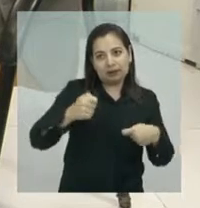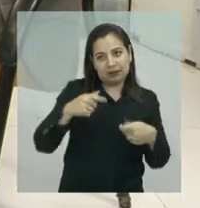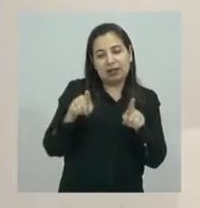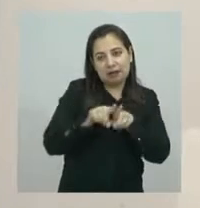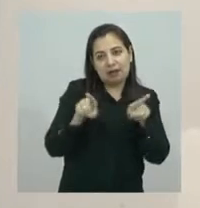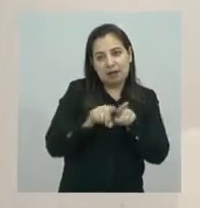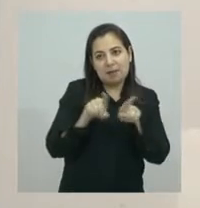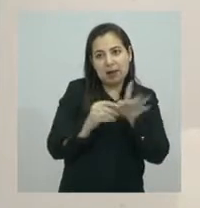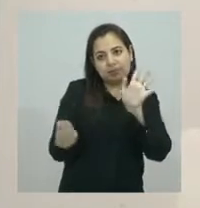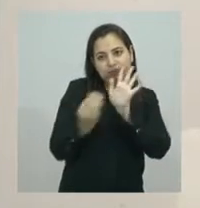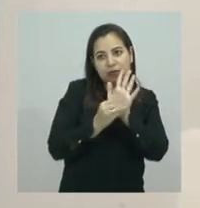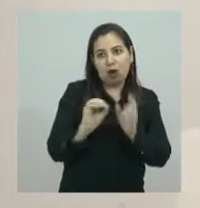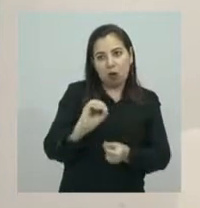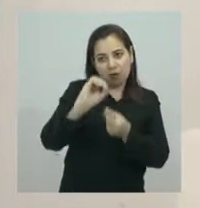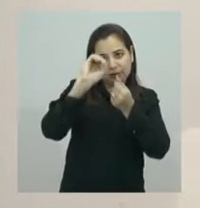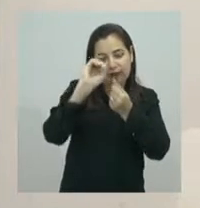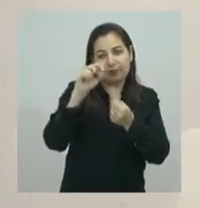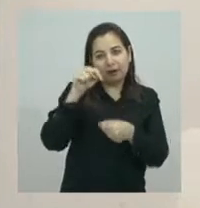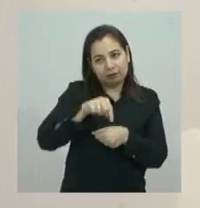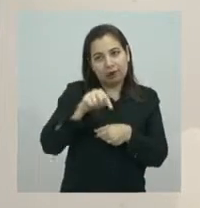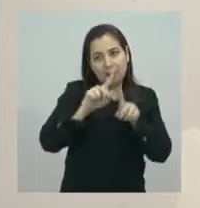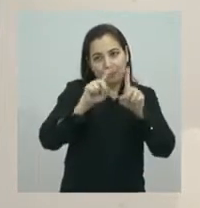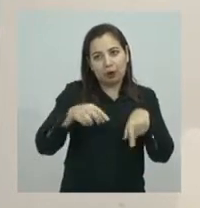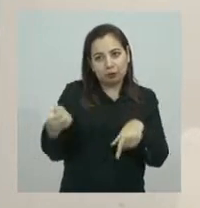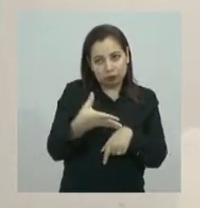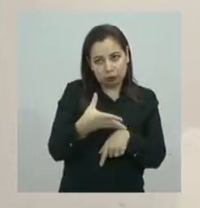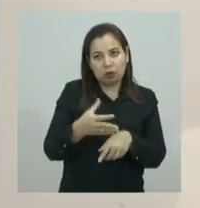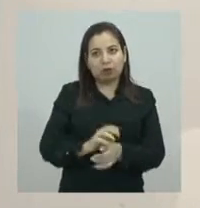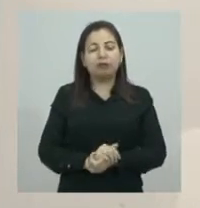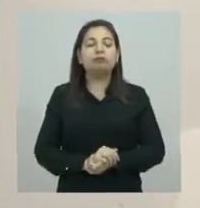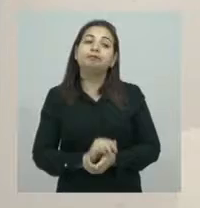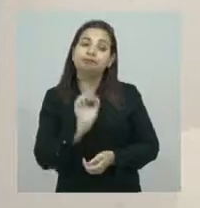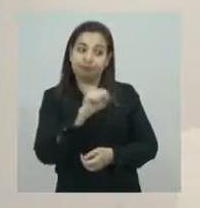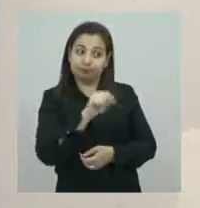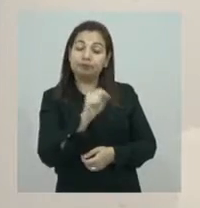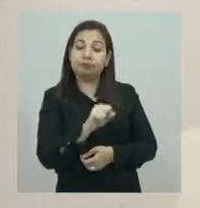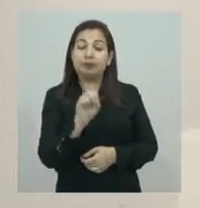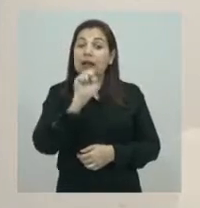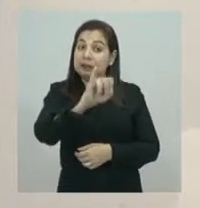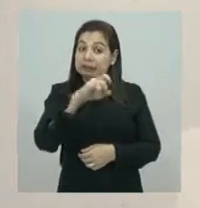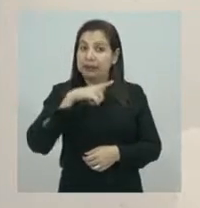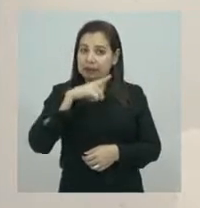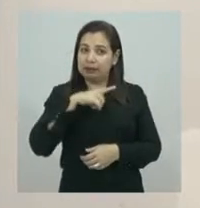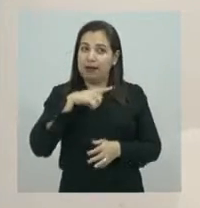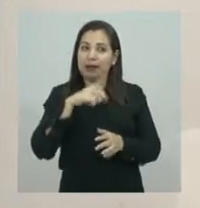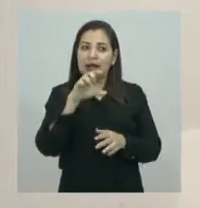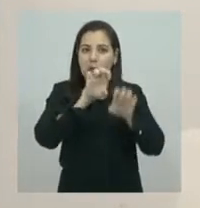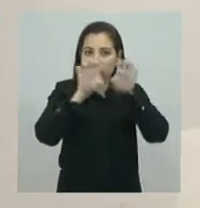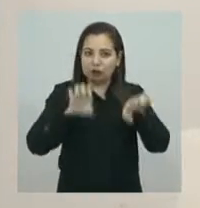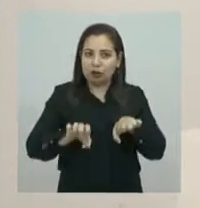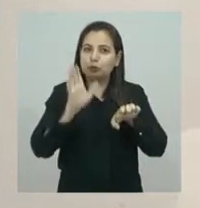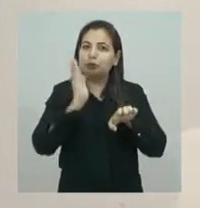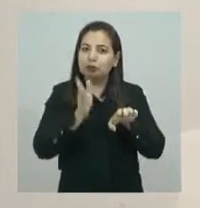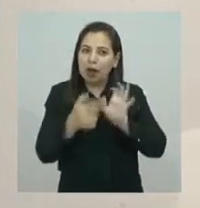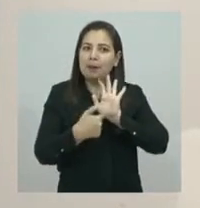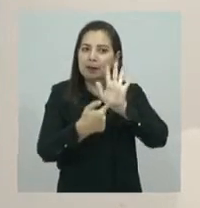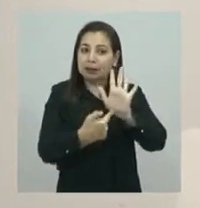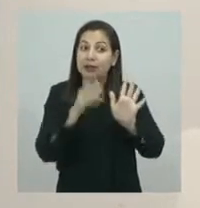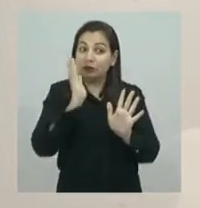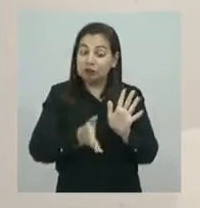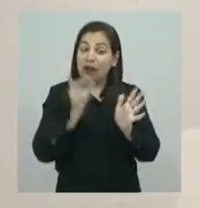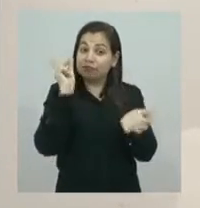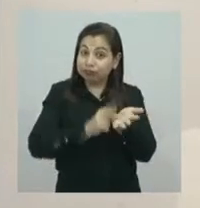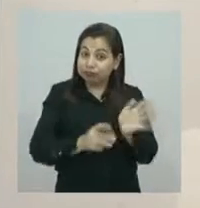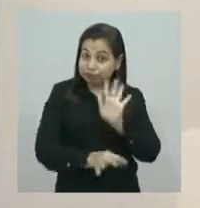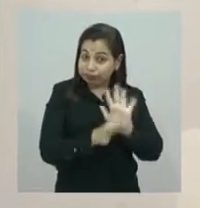Correto. A partir do momento que o município regulamenta esse Estatuto, o que ele diz com isso? Ele diz